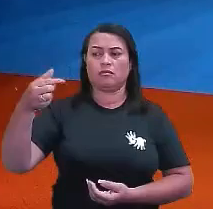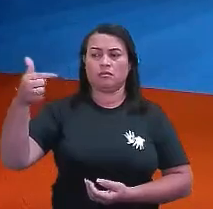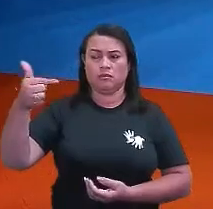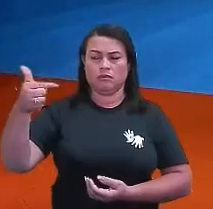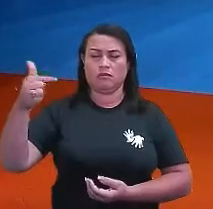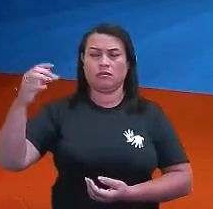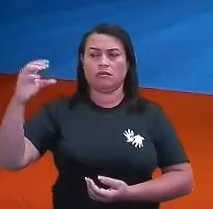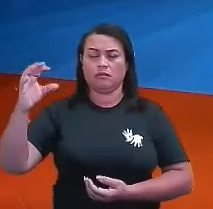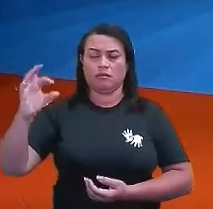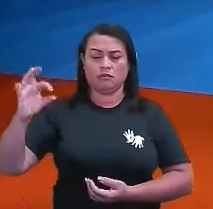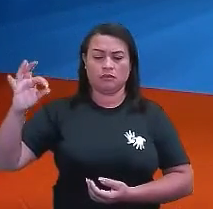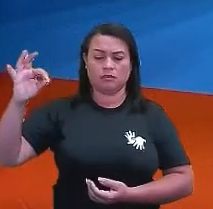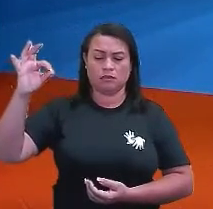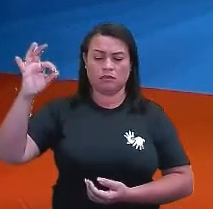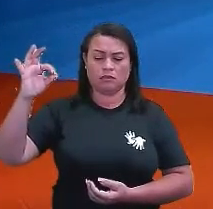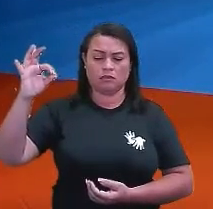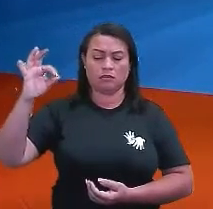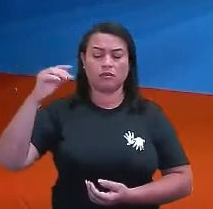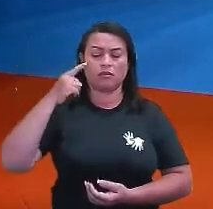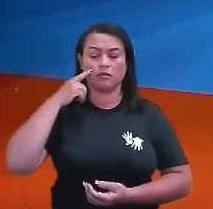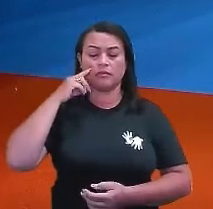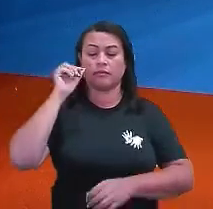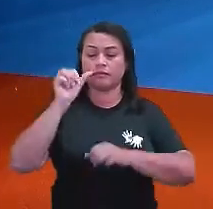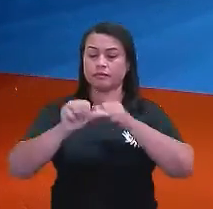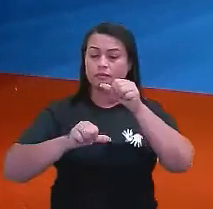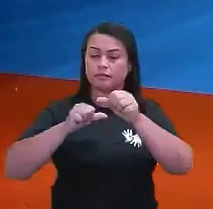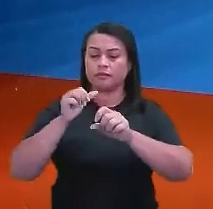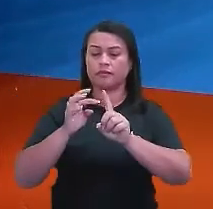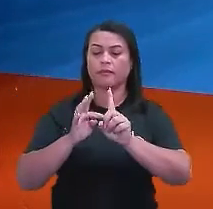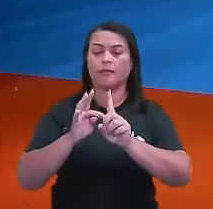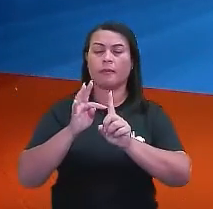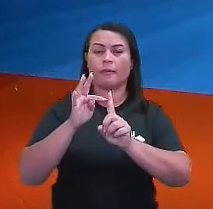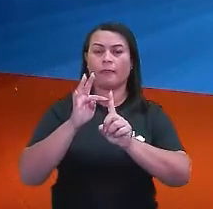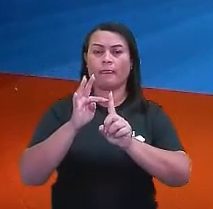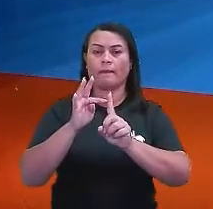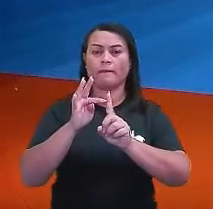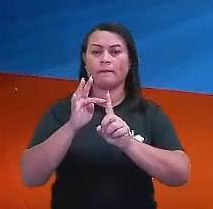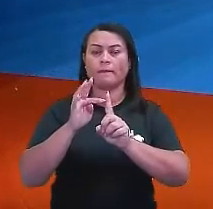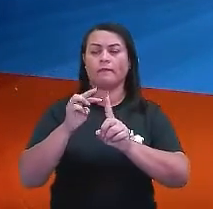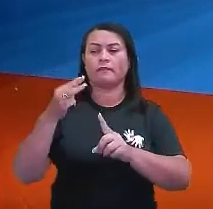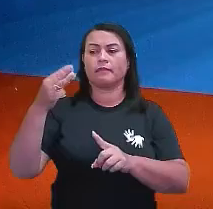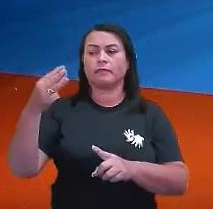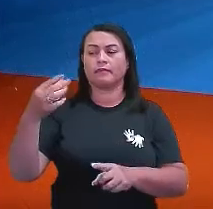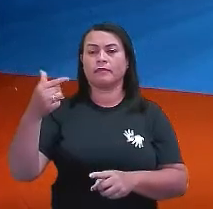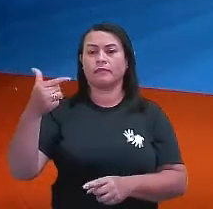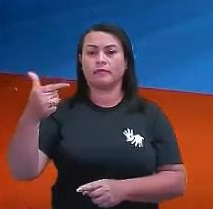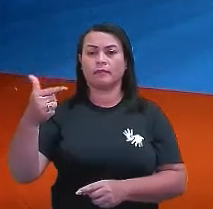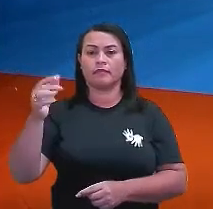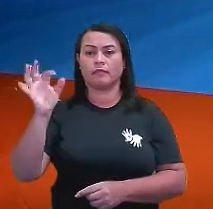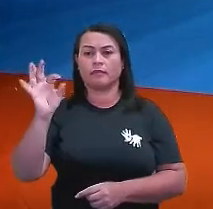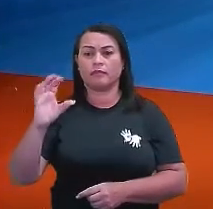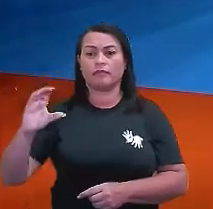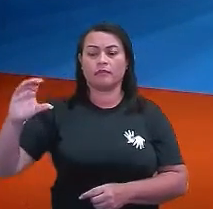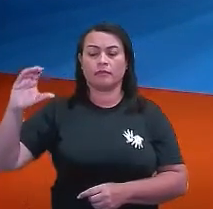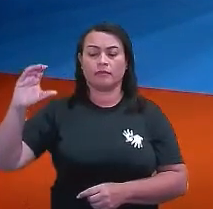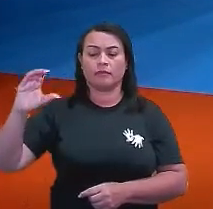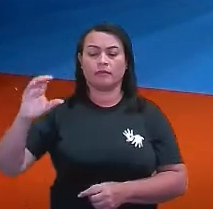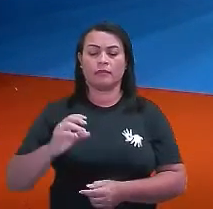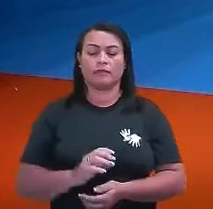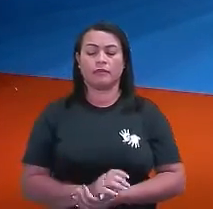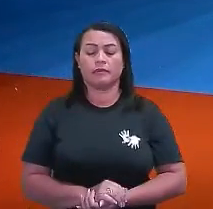32. Então, depois da mudança de temperatura, a temperatura final é 32 graus Celsius. Tá